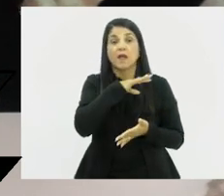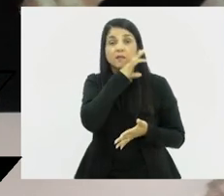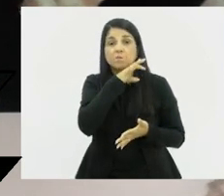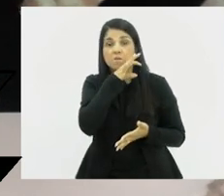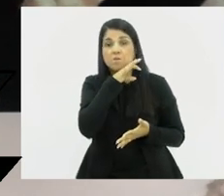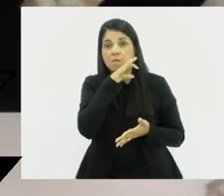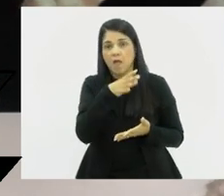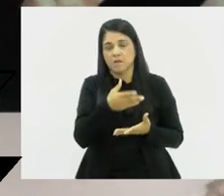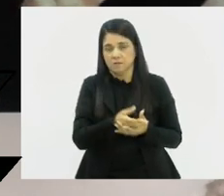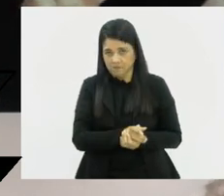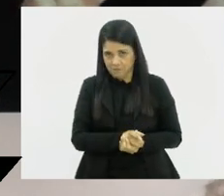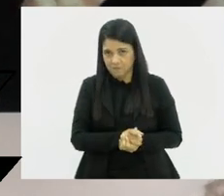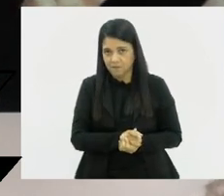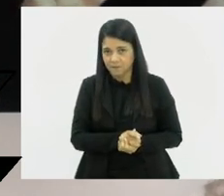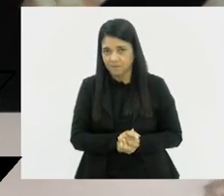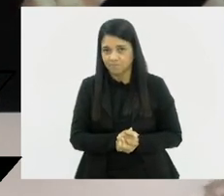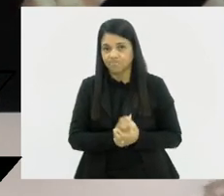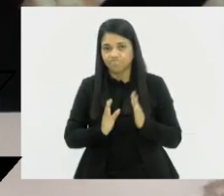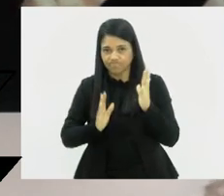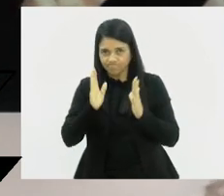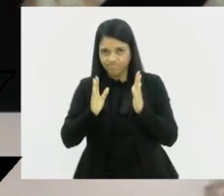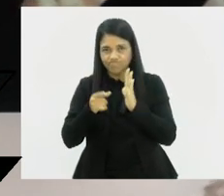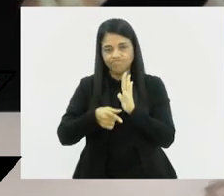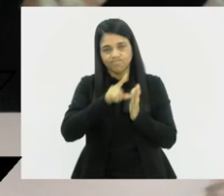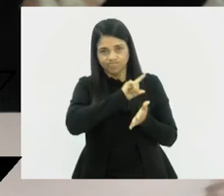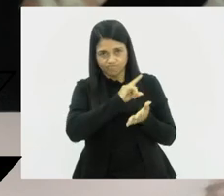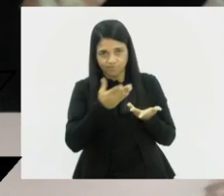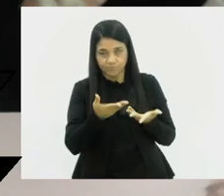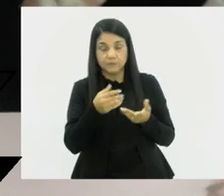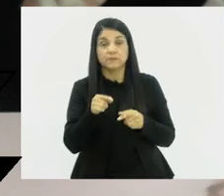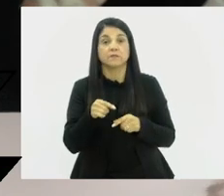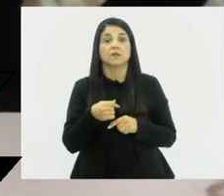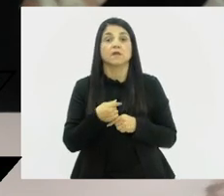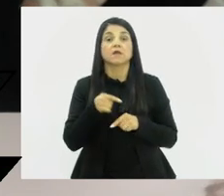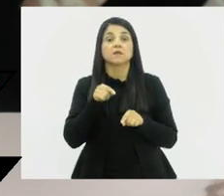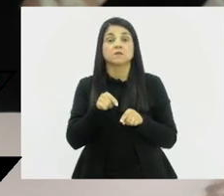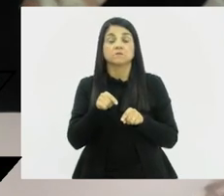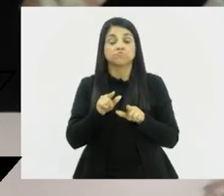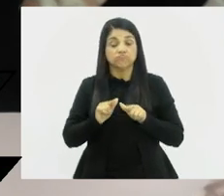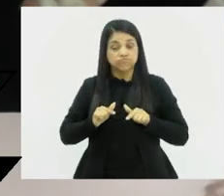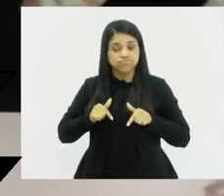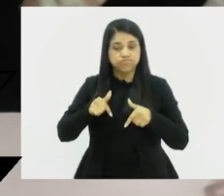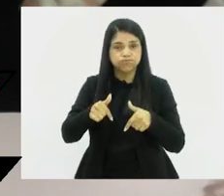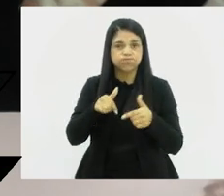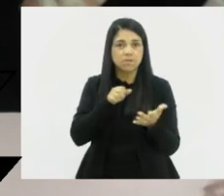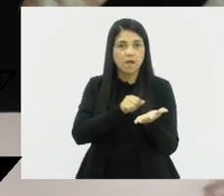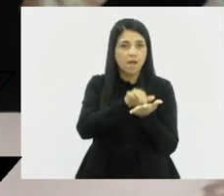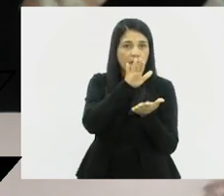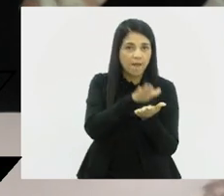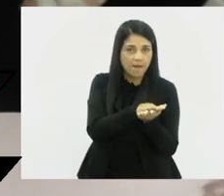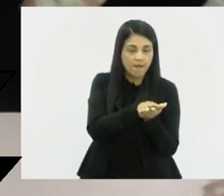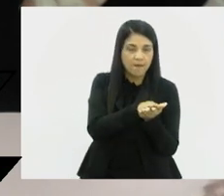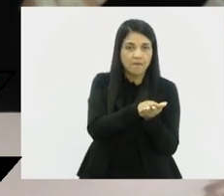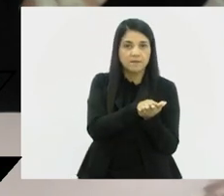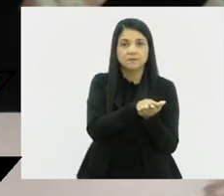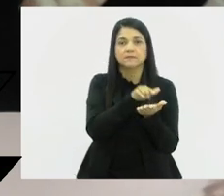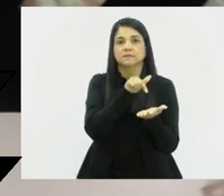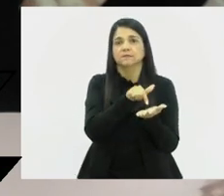período pretérito. Com relação à aplicação de multa